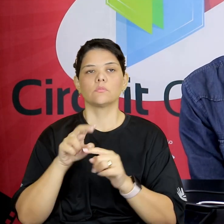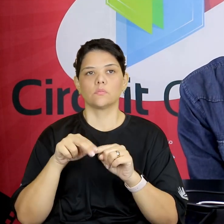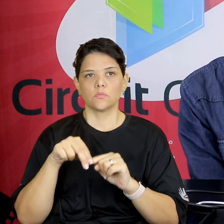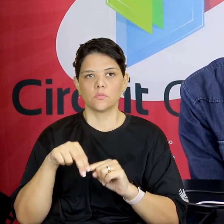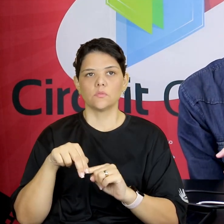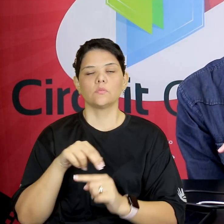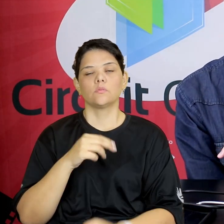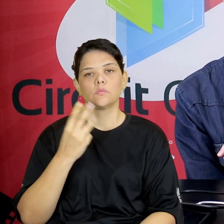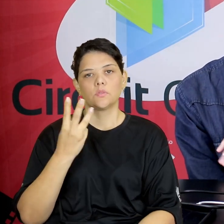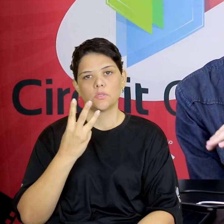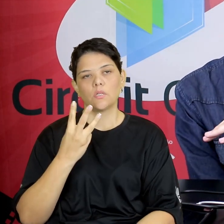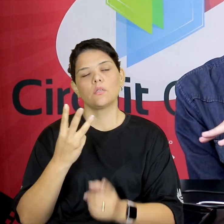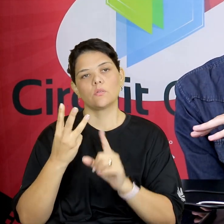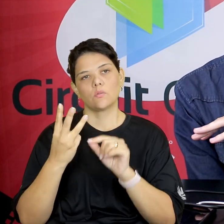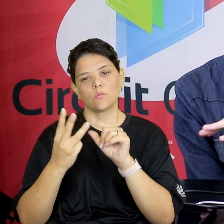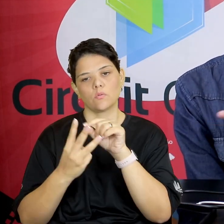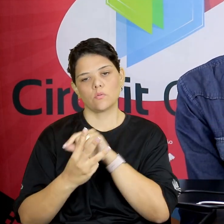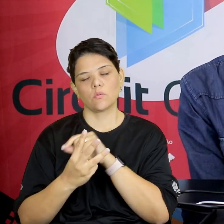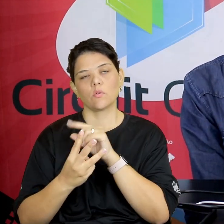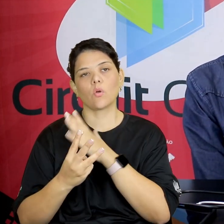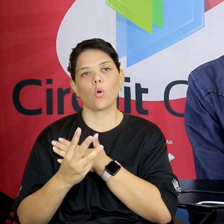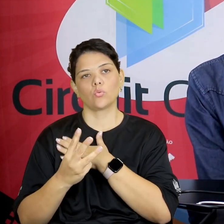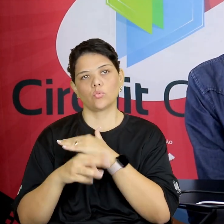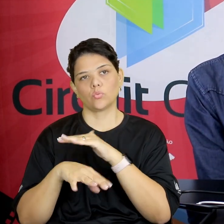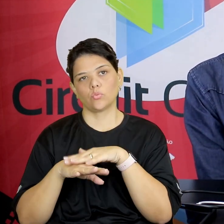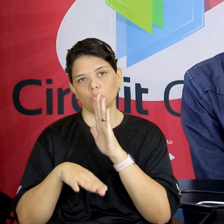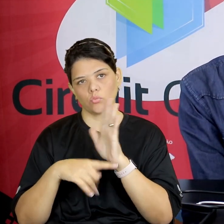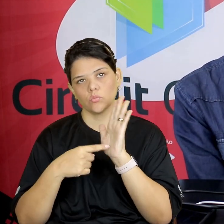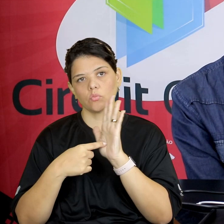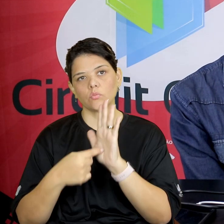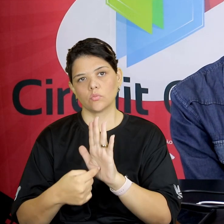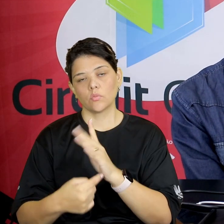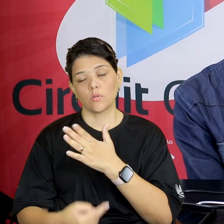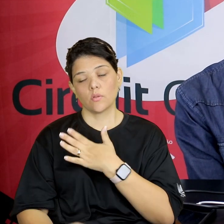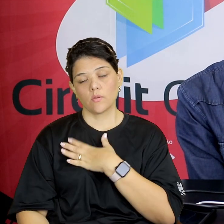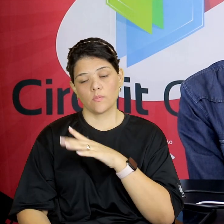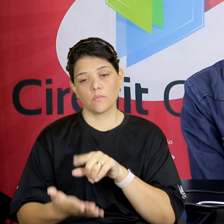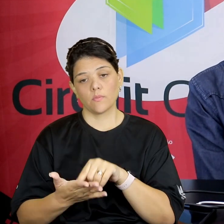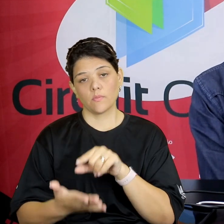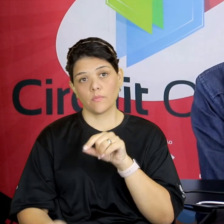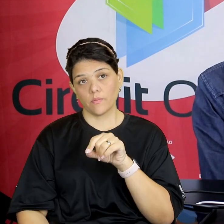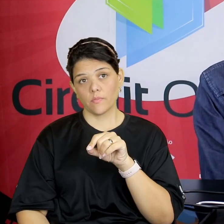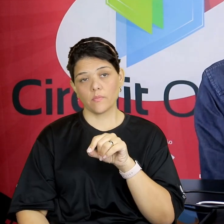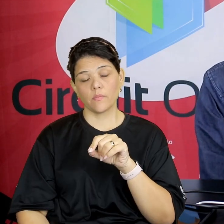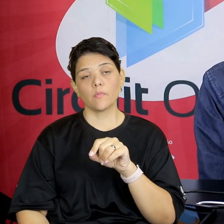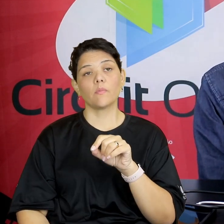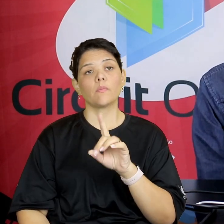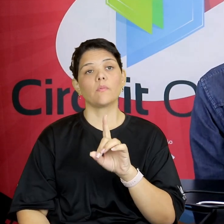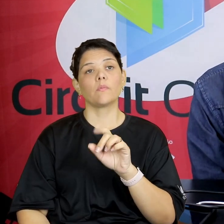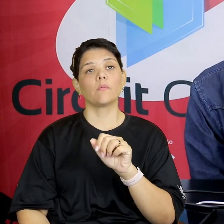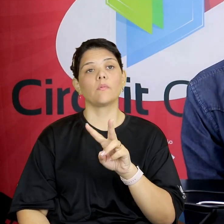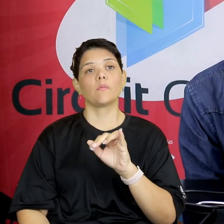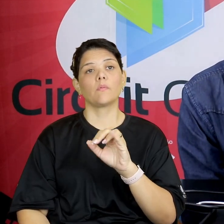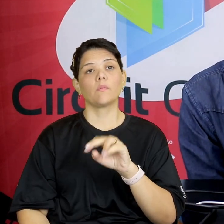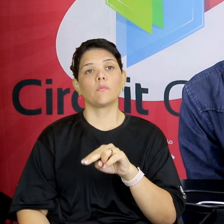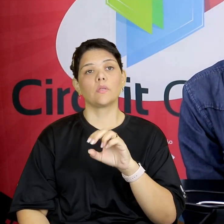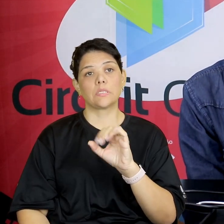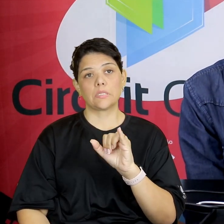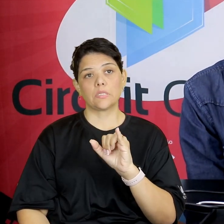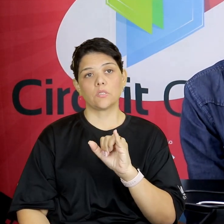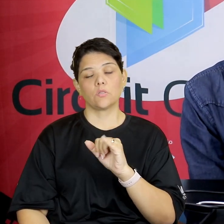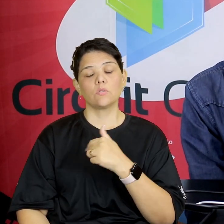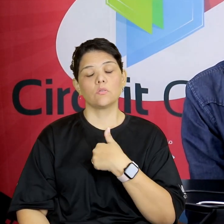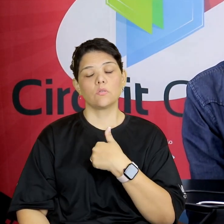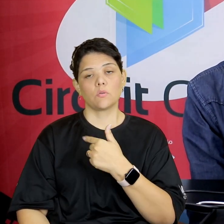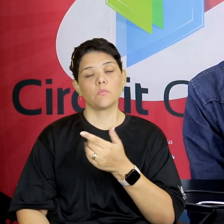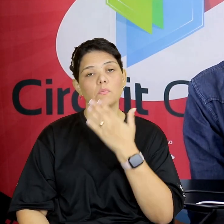com o Premiere e com o DaVinci. Eu até prefiro o DaVinci que o Premiere, mas o After Effects eu não abro mão de jeito nenhum.